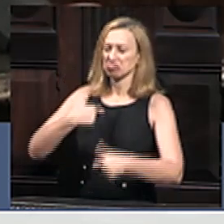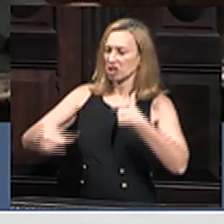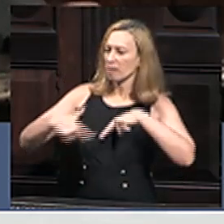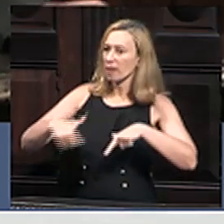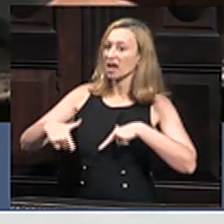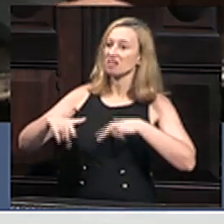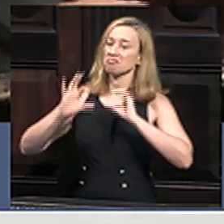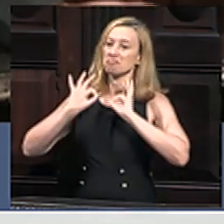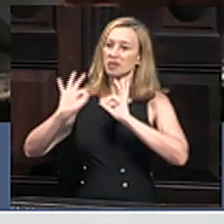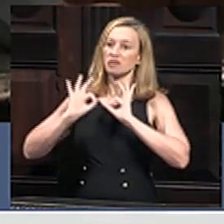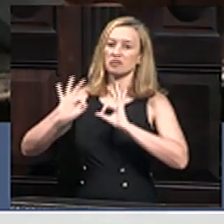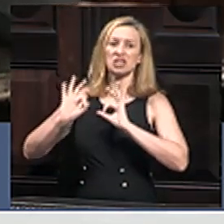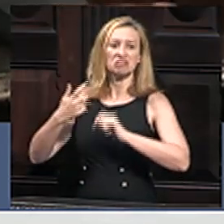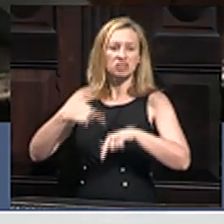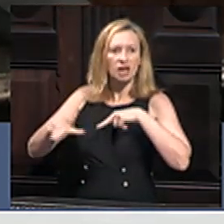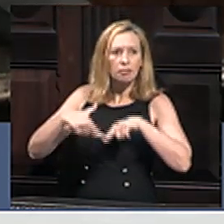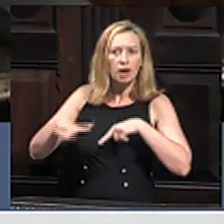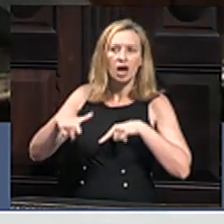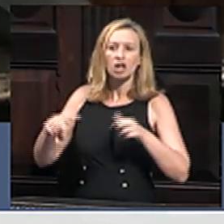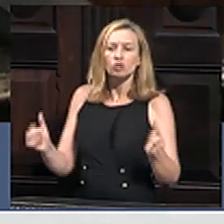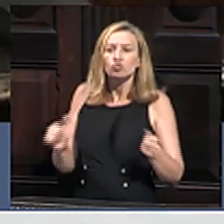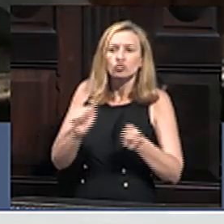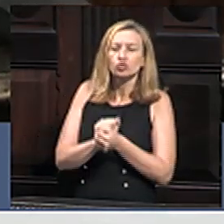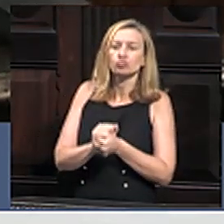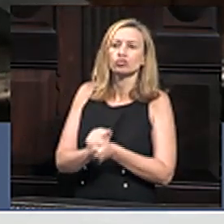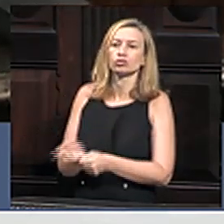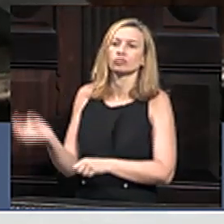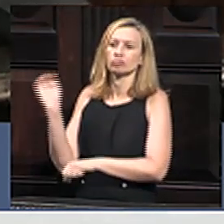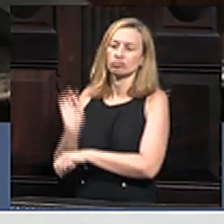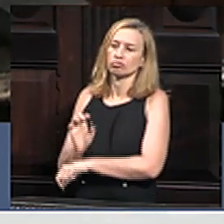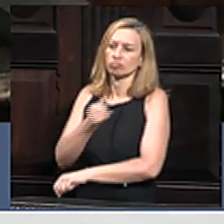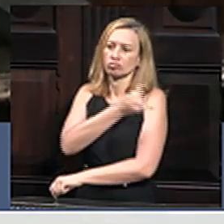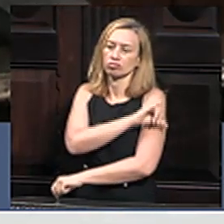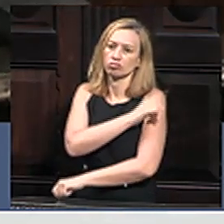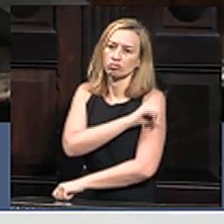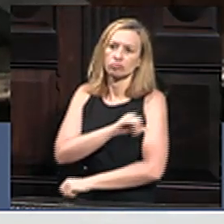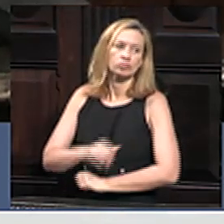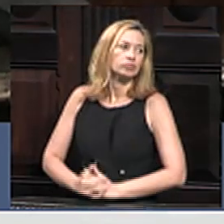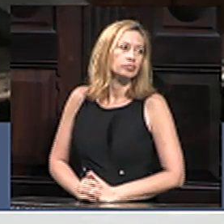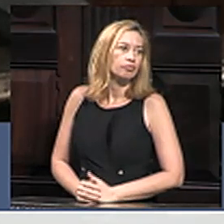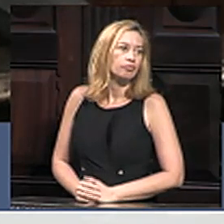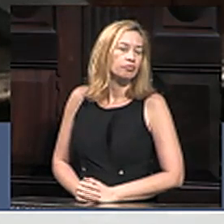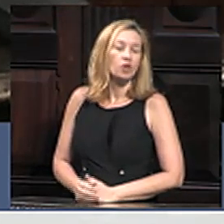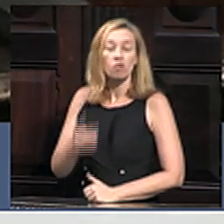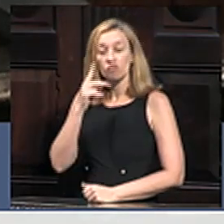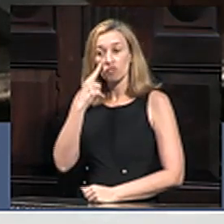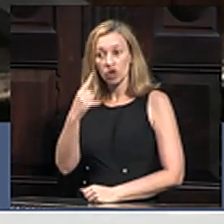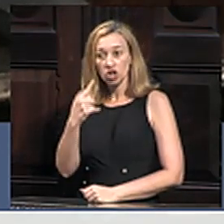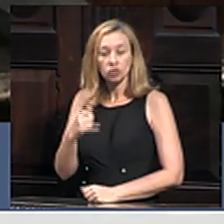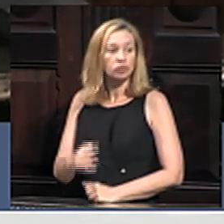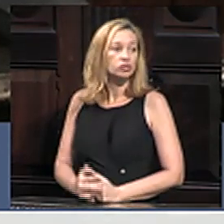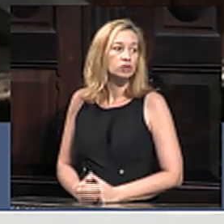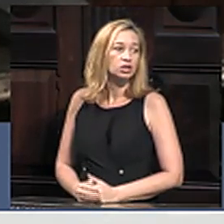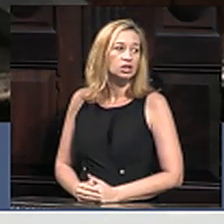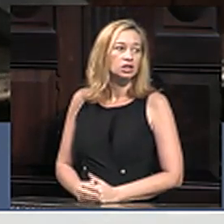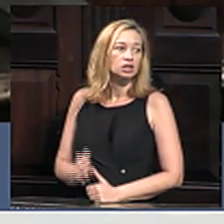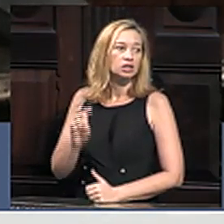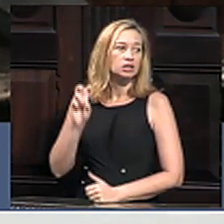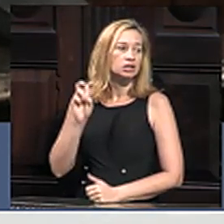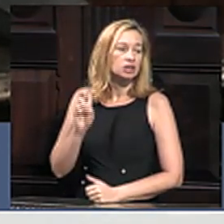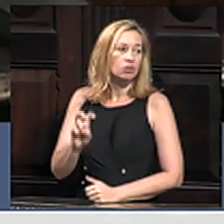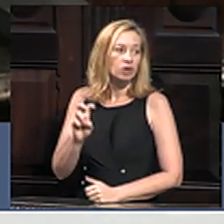tempo na causa do consumidor do Estado do Rio de Janeiro, haja visto que foram 51